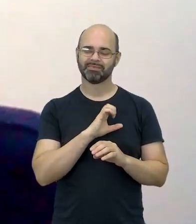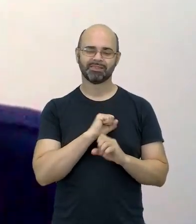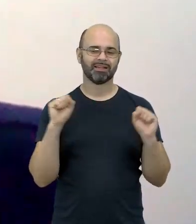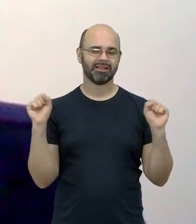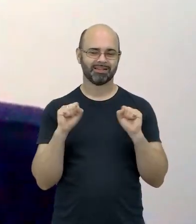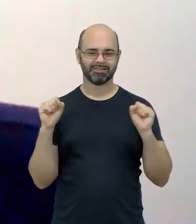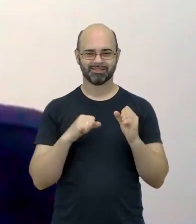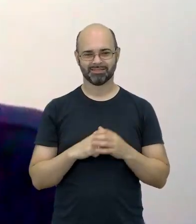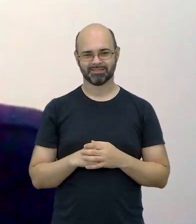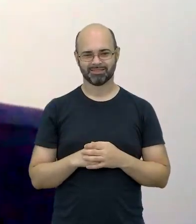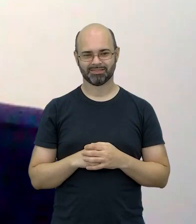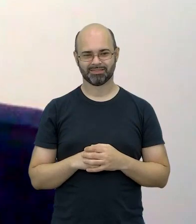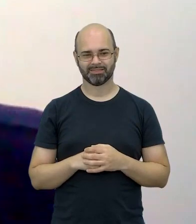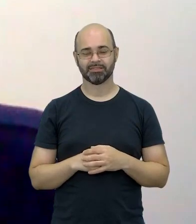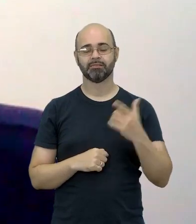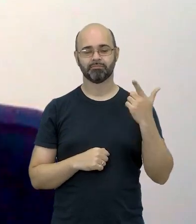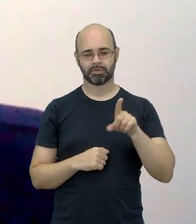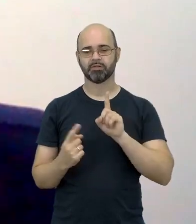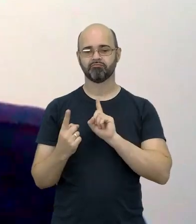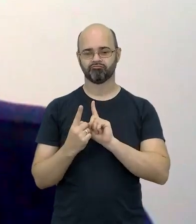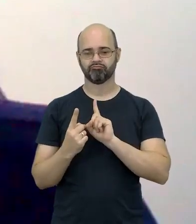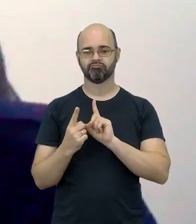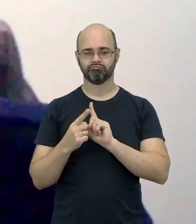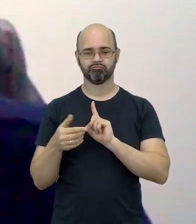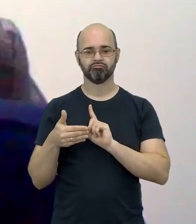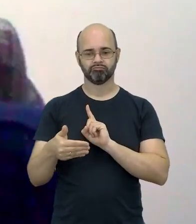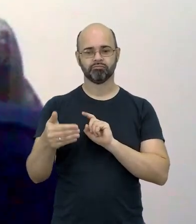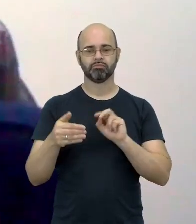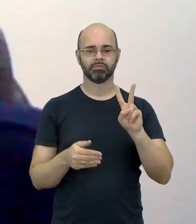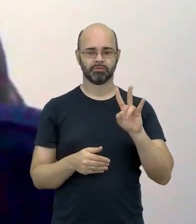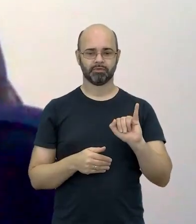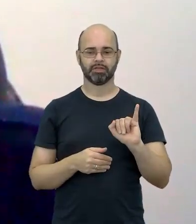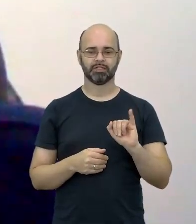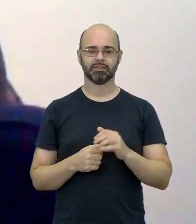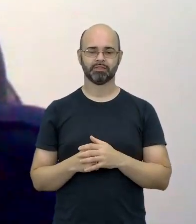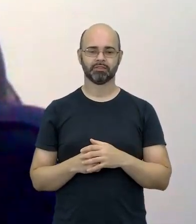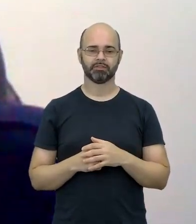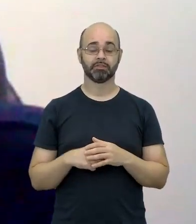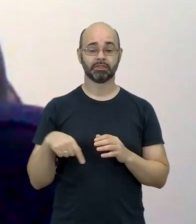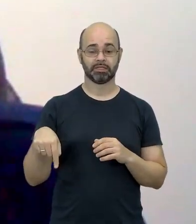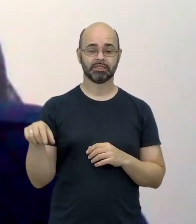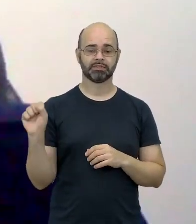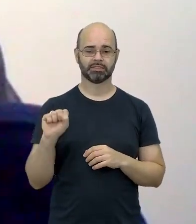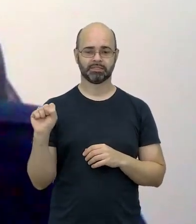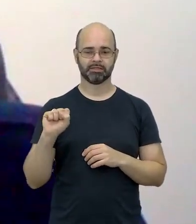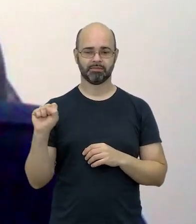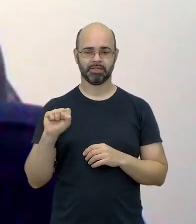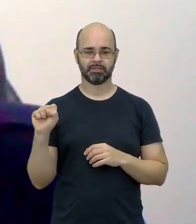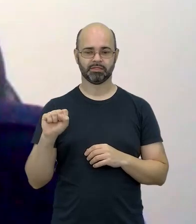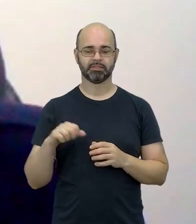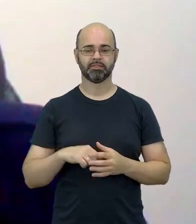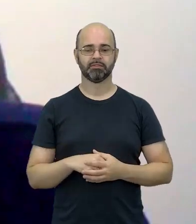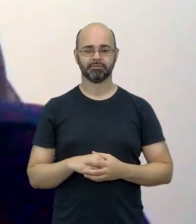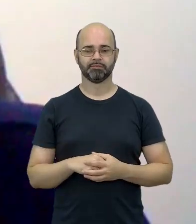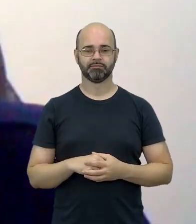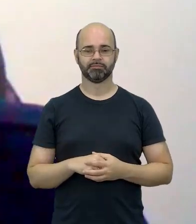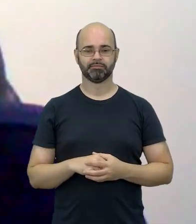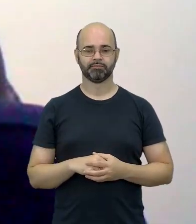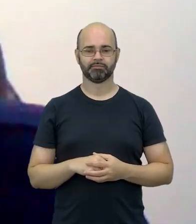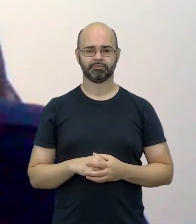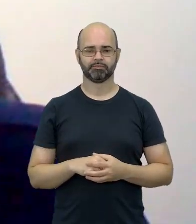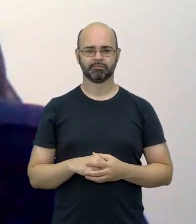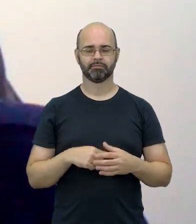A gente tem mais uma formação só ainda nesse semestre, o trabalho